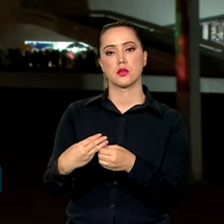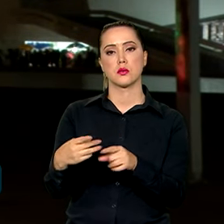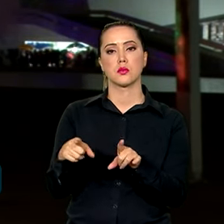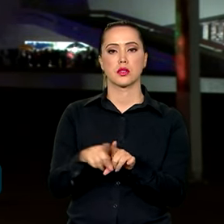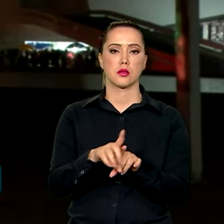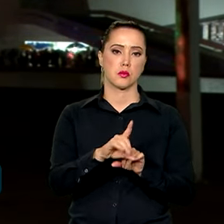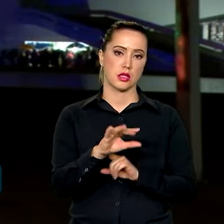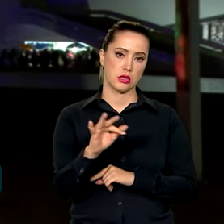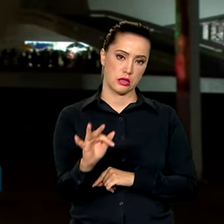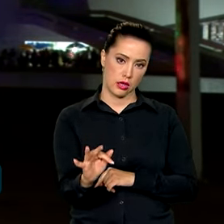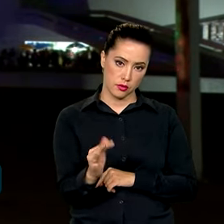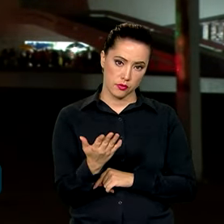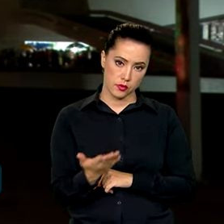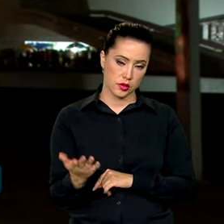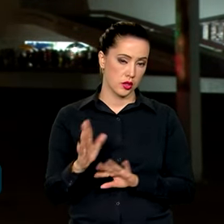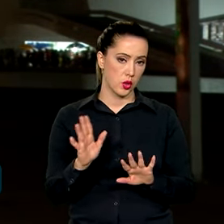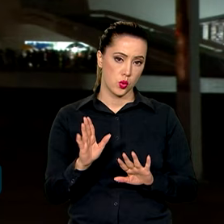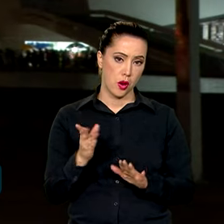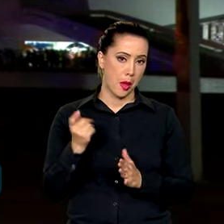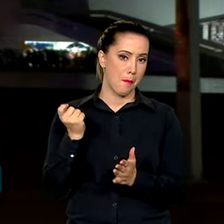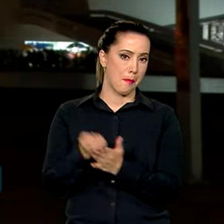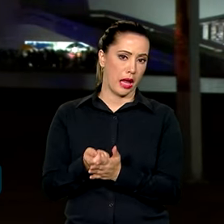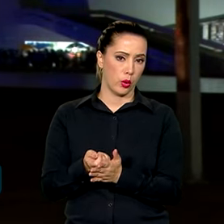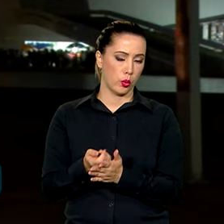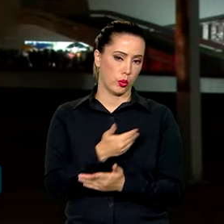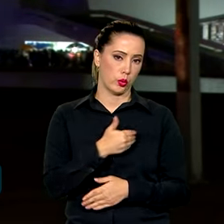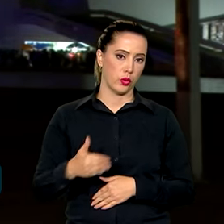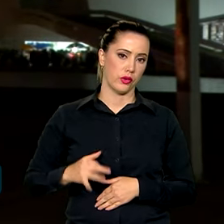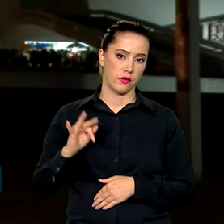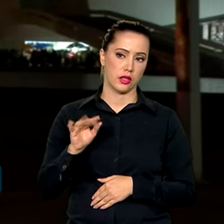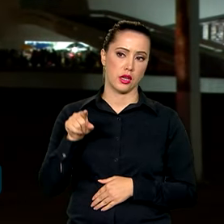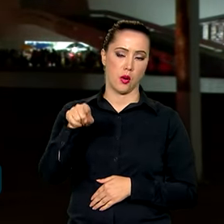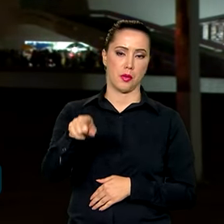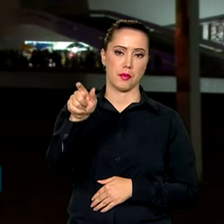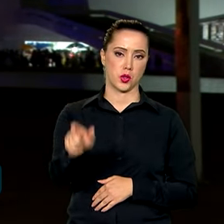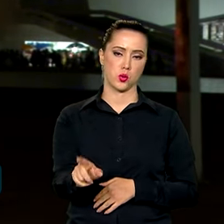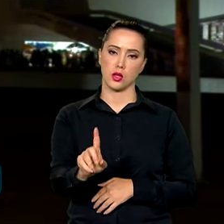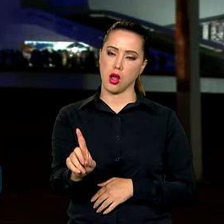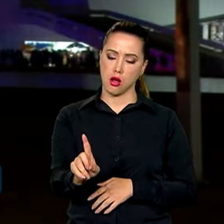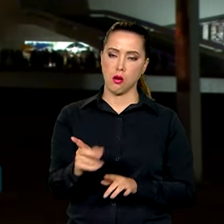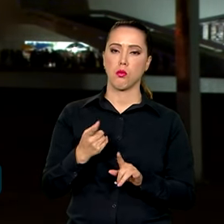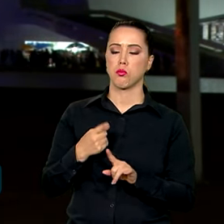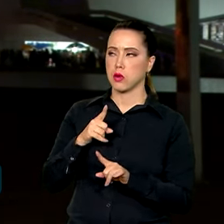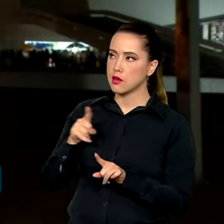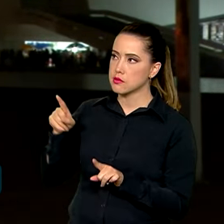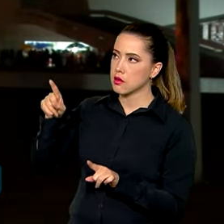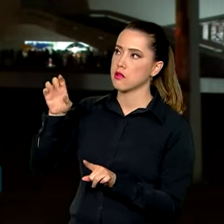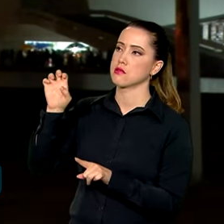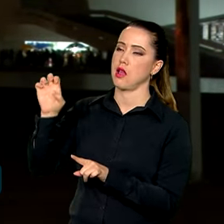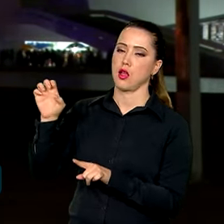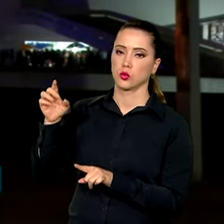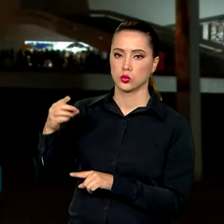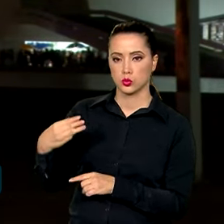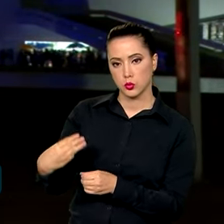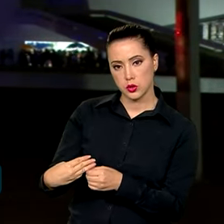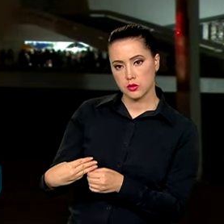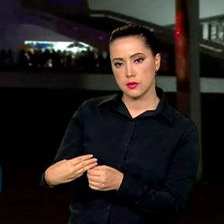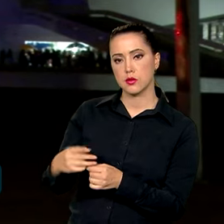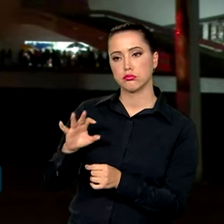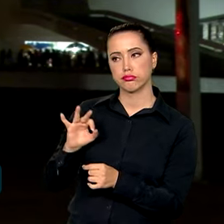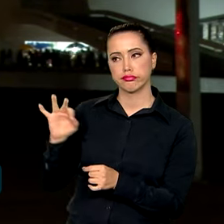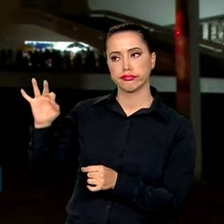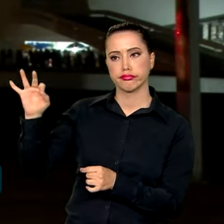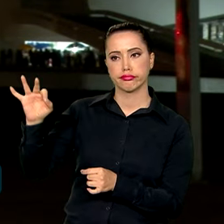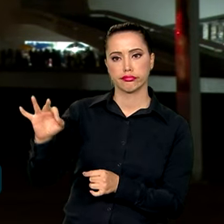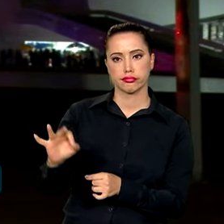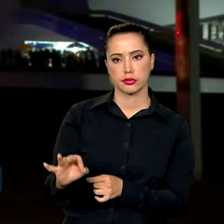Distrito Federal. Portanto, não é diretamente pelo Ministério da Cultura. O setor cultural foi um dos mais impactados pela pandemia e